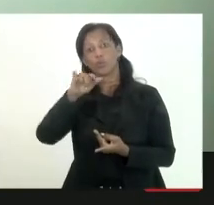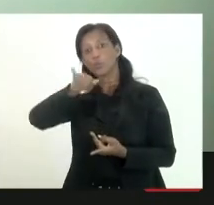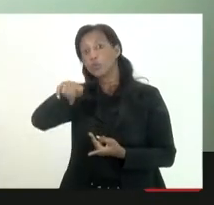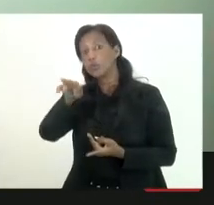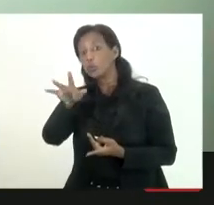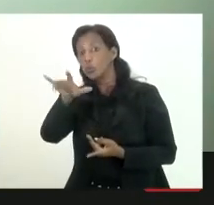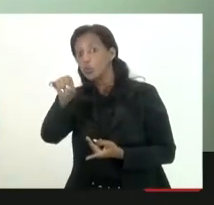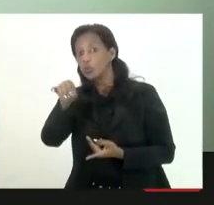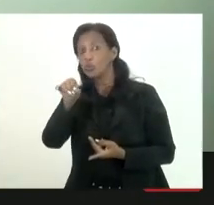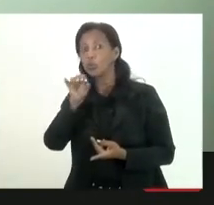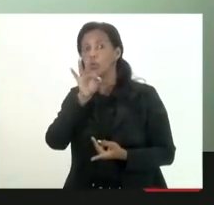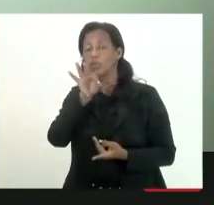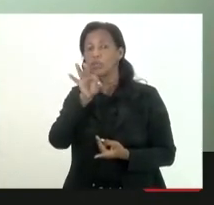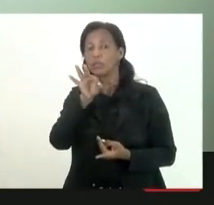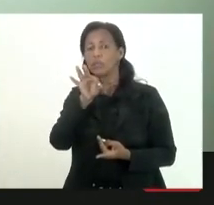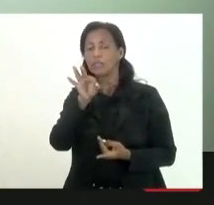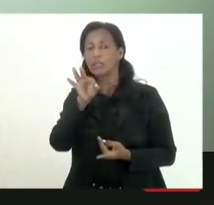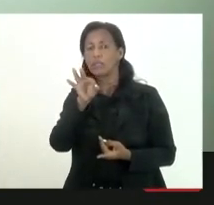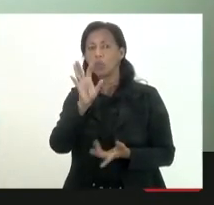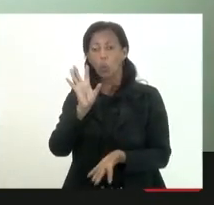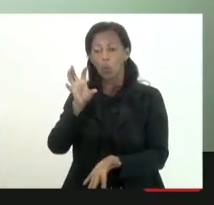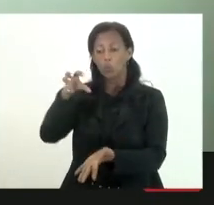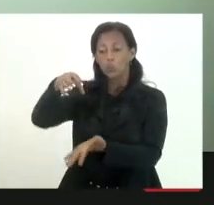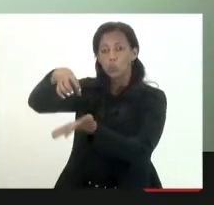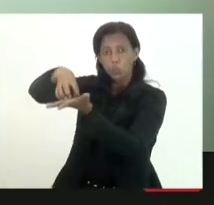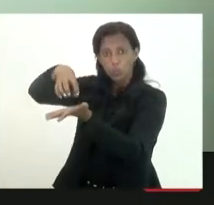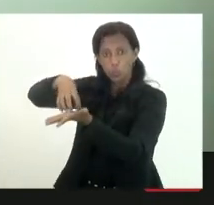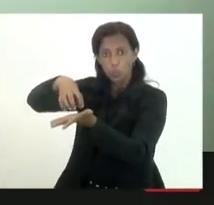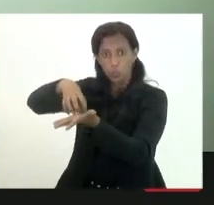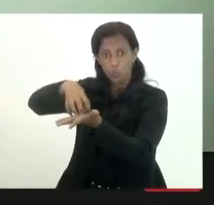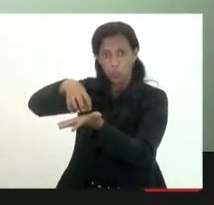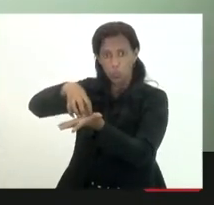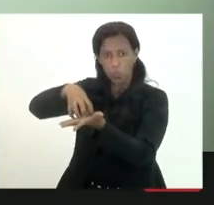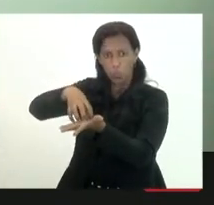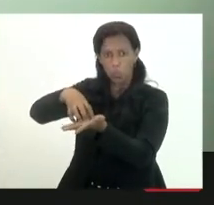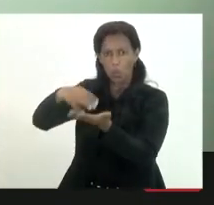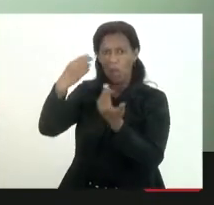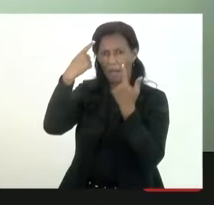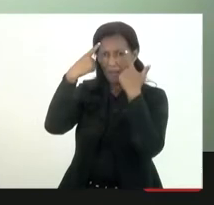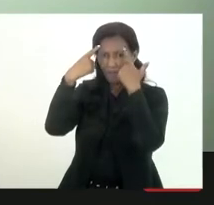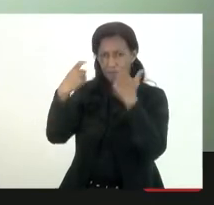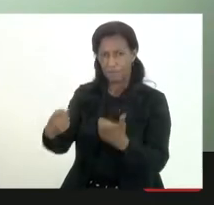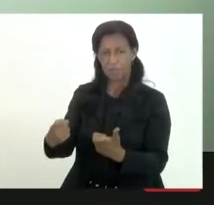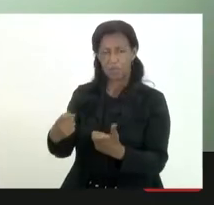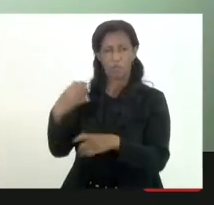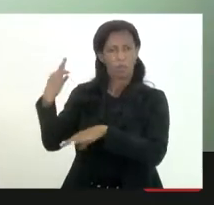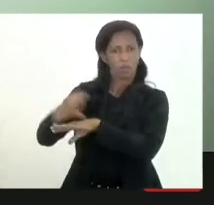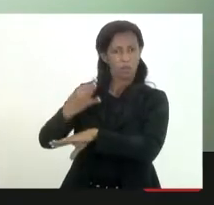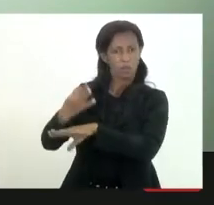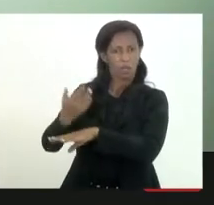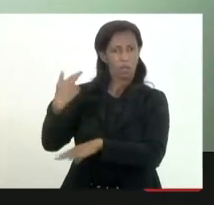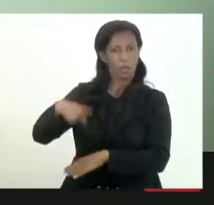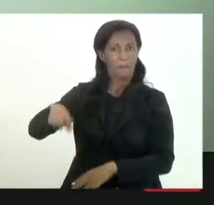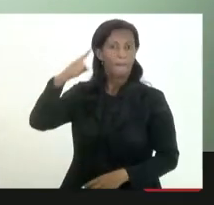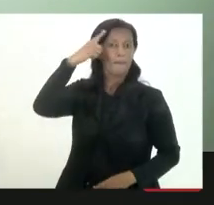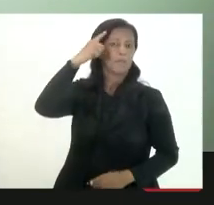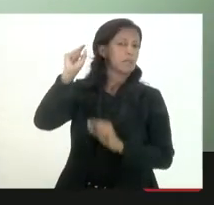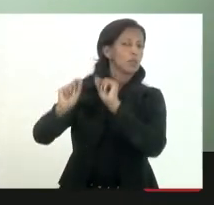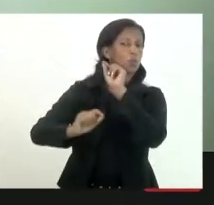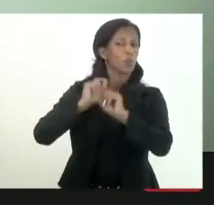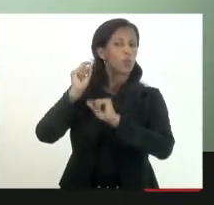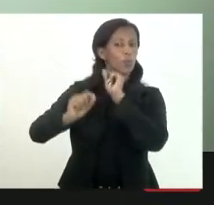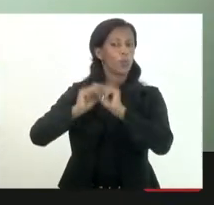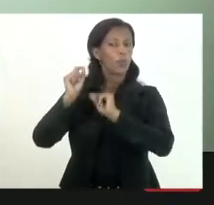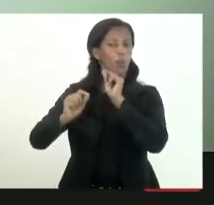na questão dos núcleos de atendimento a vítimas de intolerância religiosa, pensando um pouco no que disse a deputada